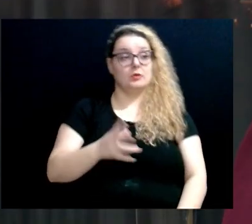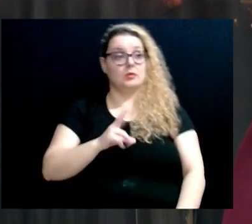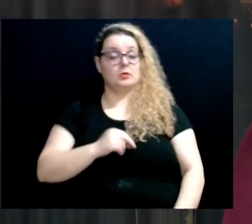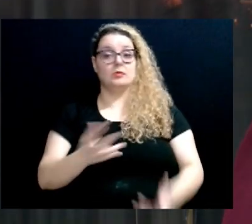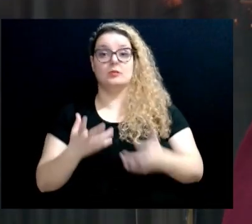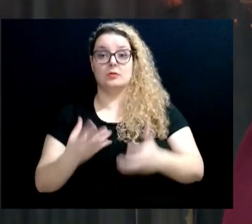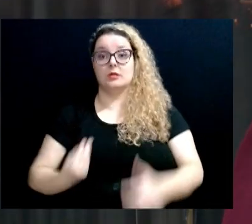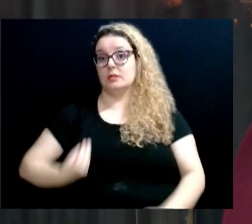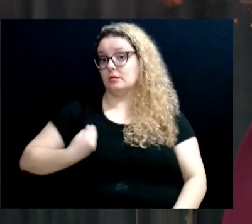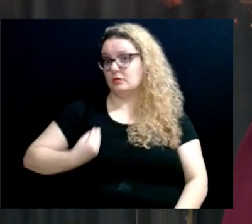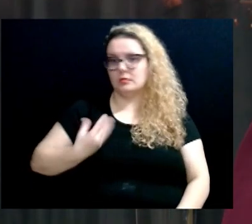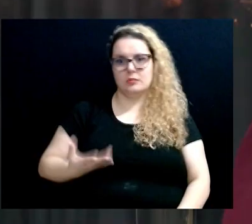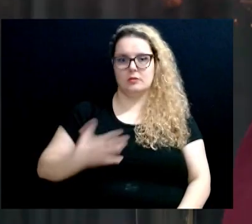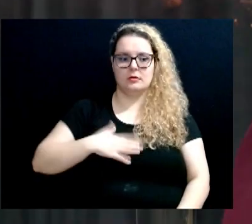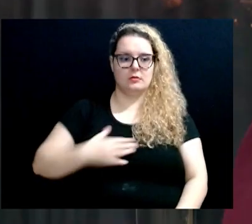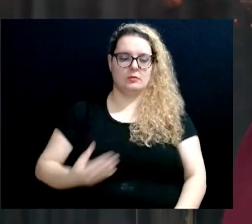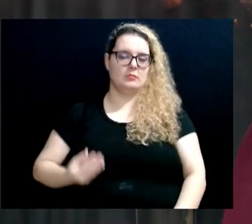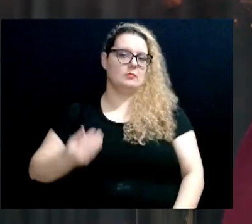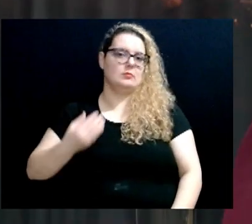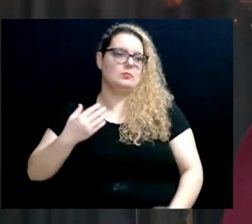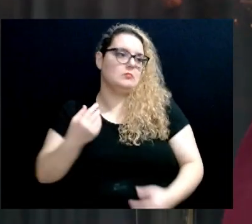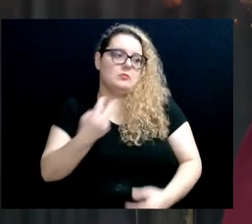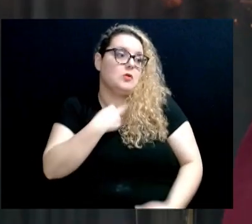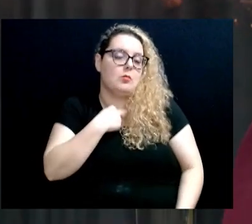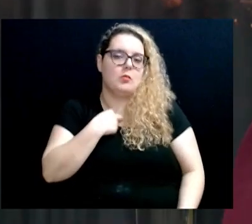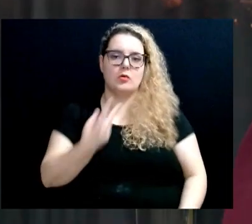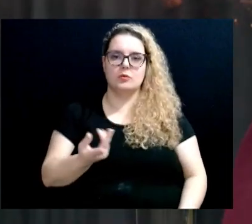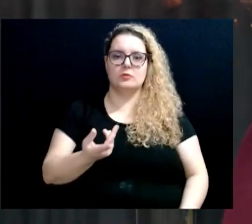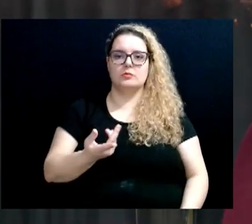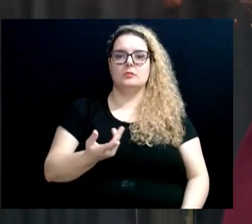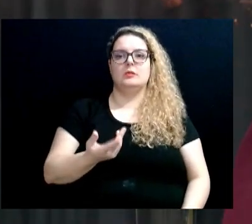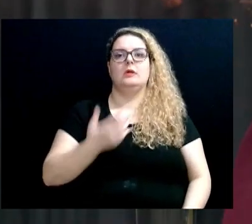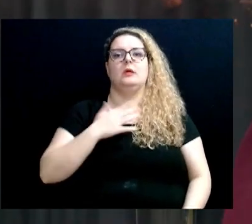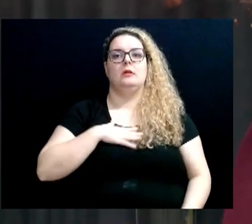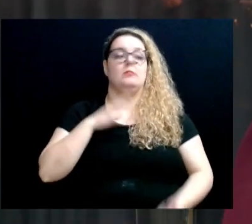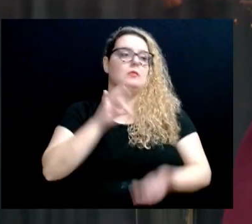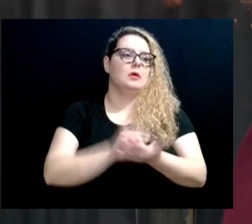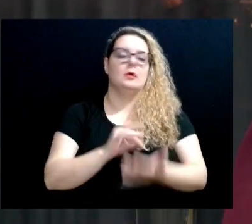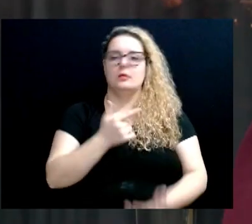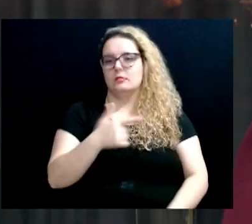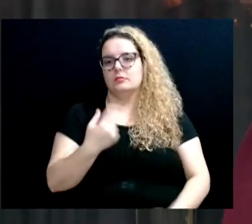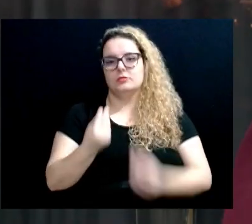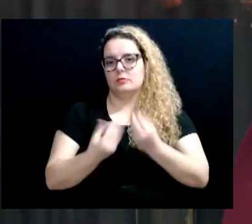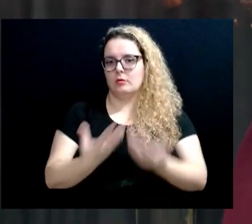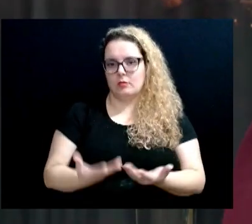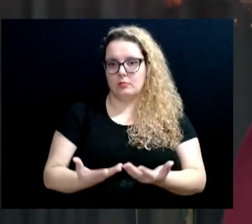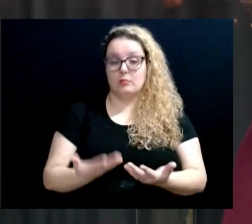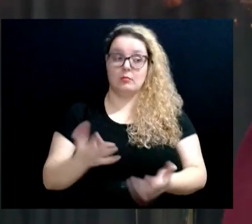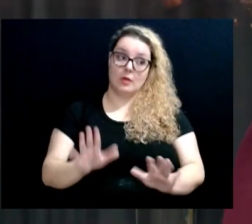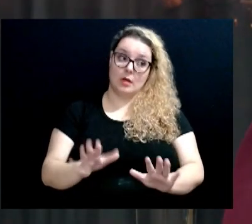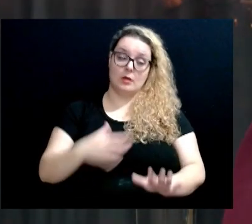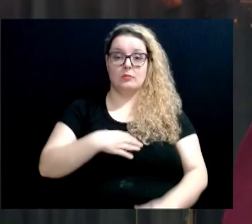minha vida, mas eu não pude, devido à minha realidade. Mas o meu filho conseguiu. E às